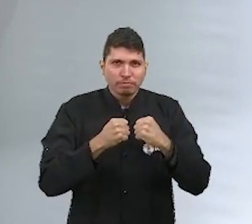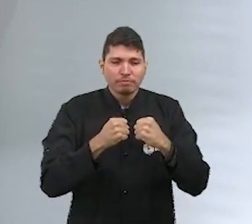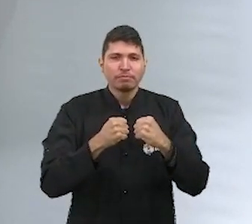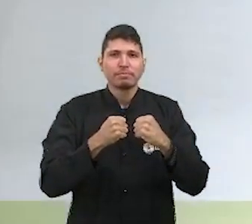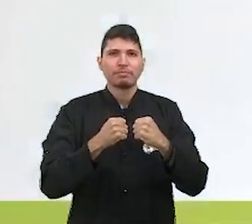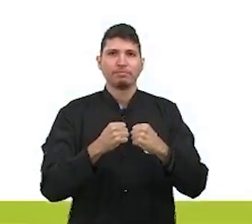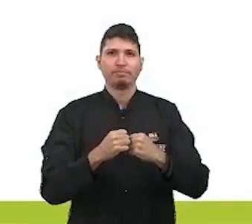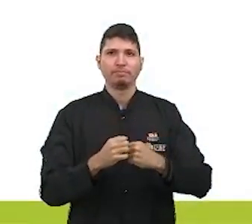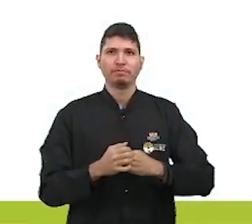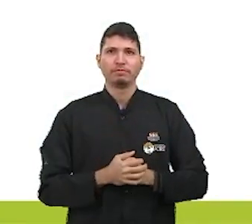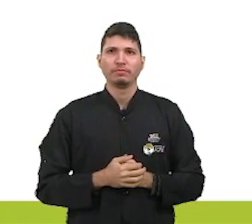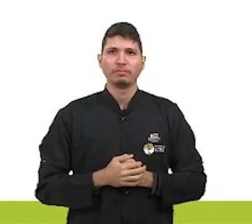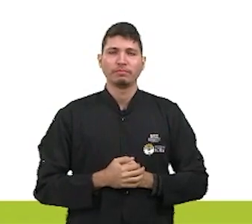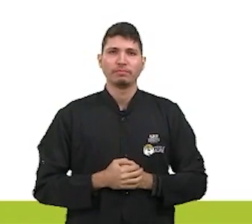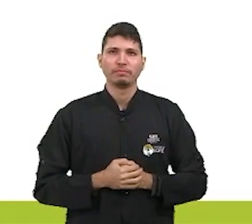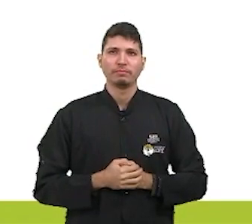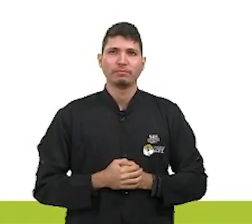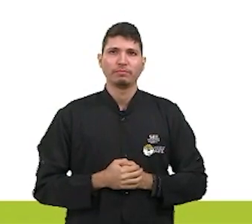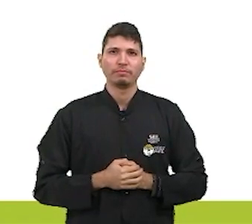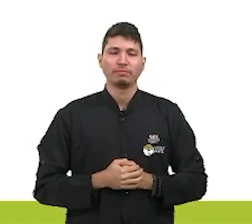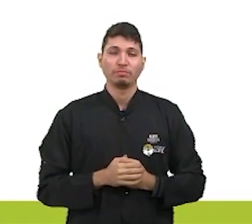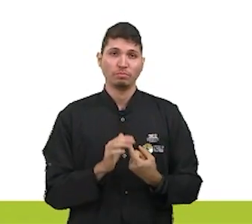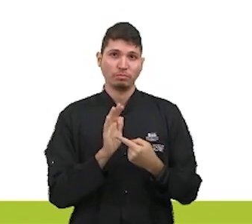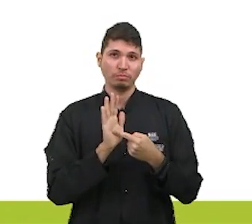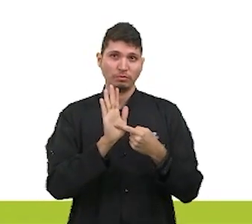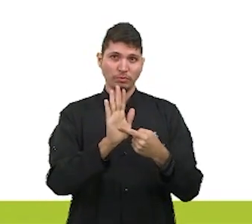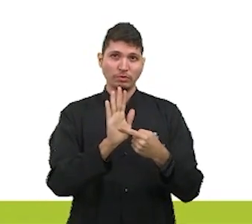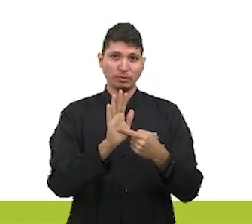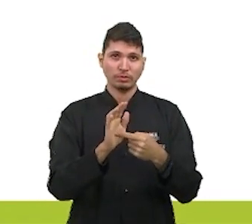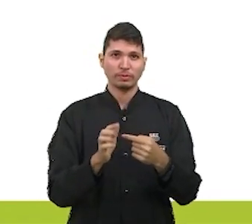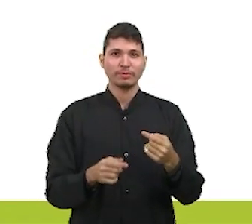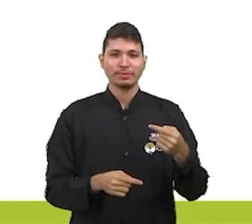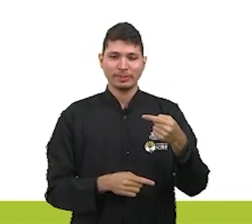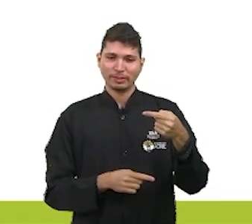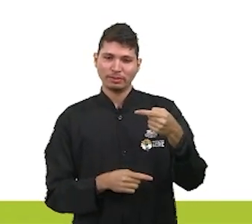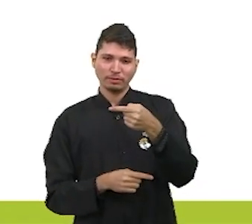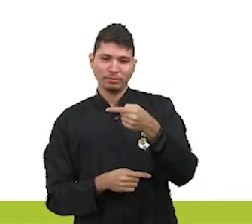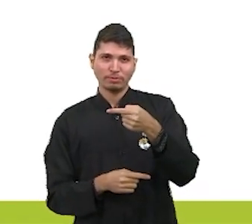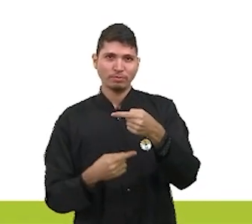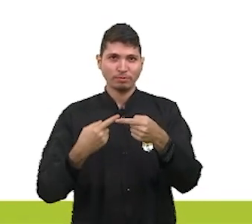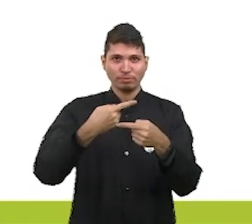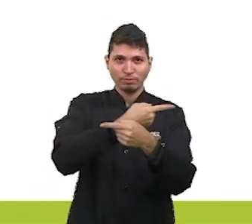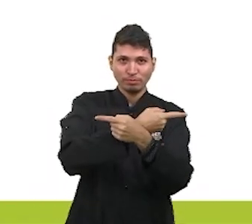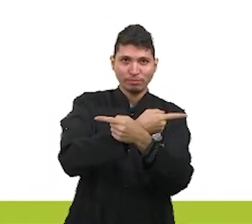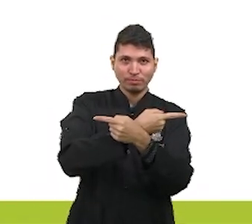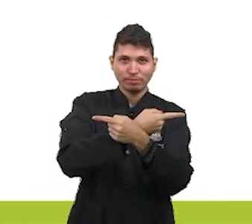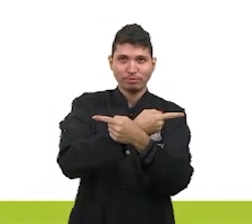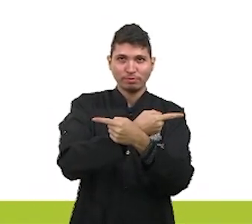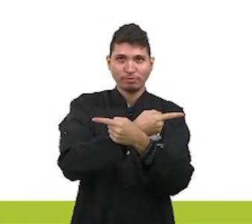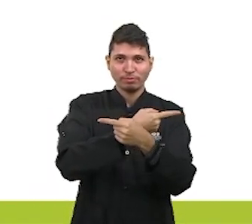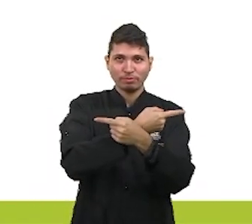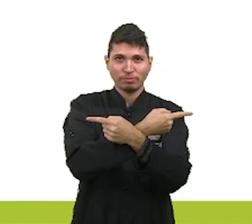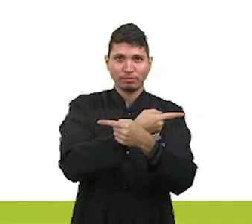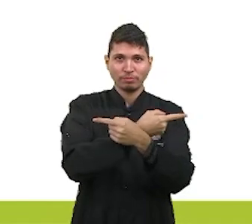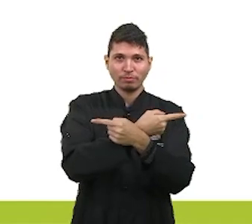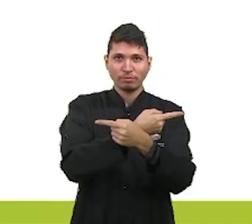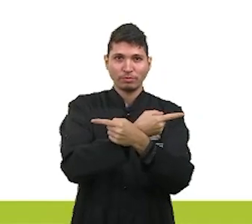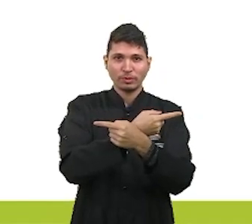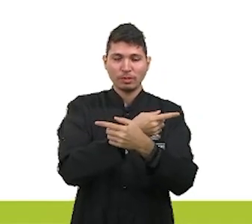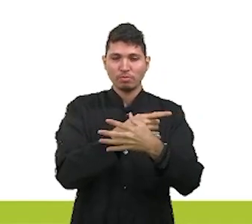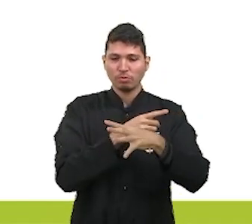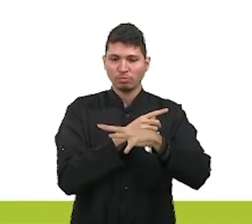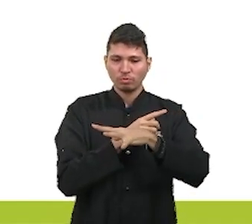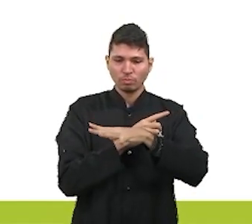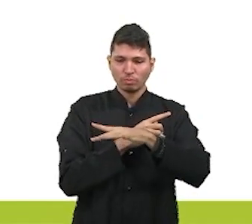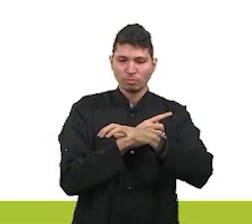Então, aqui, ó, está representado, eu coloquei aqui como se fosse uma seta dupla, né? Duplo sentido. Um cloro está puxando para um